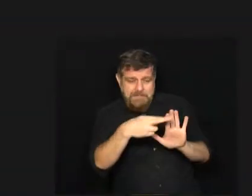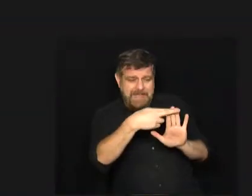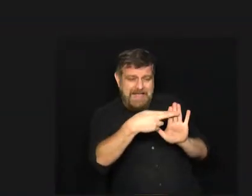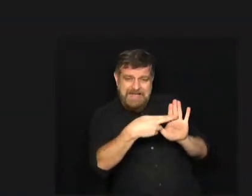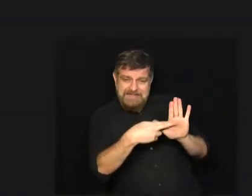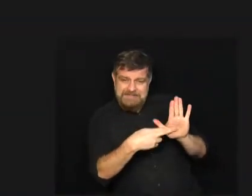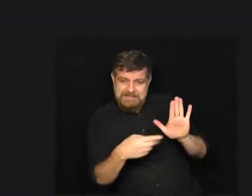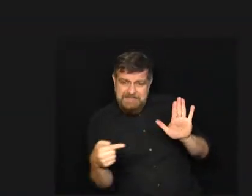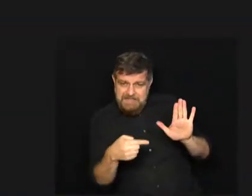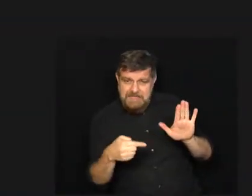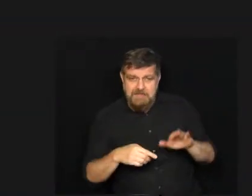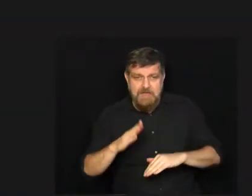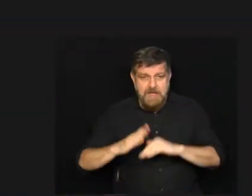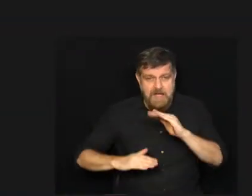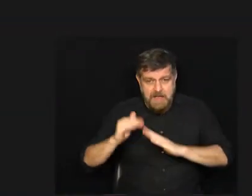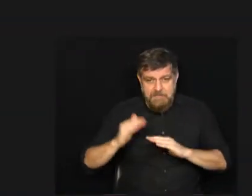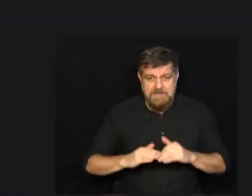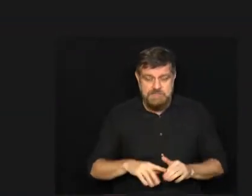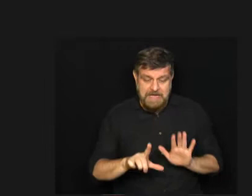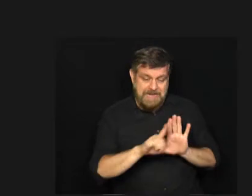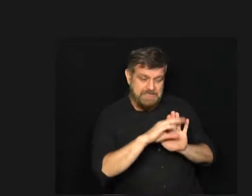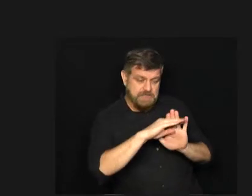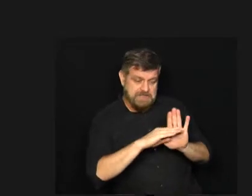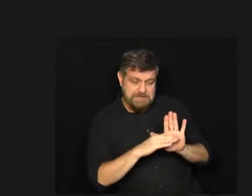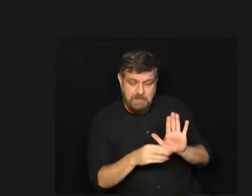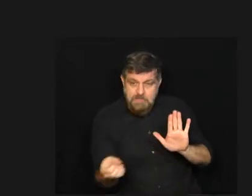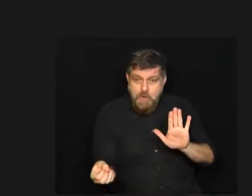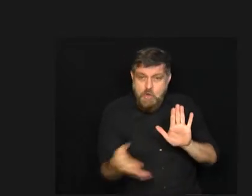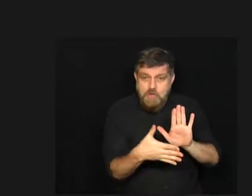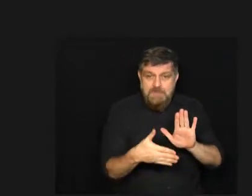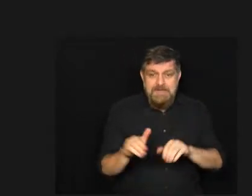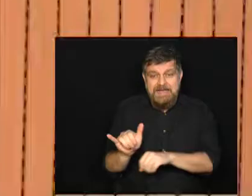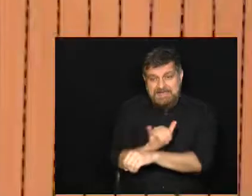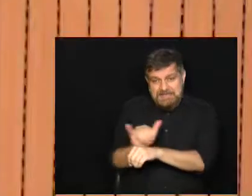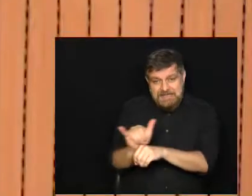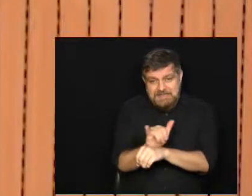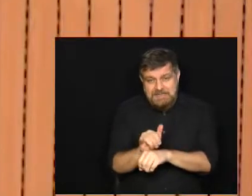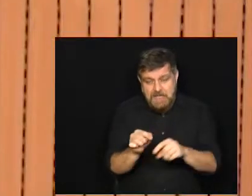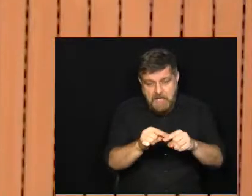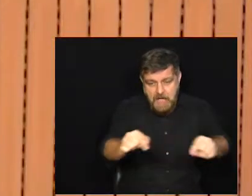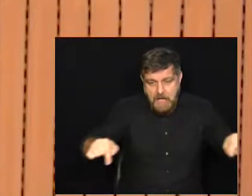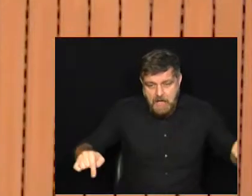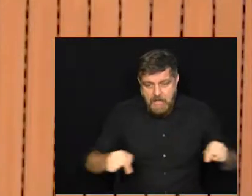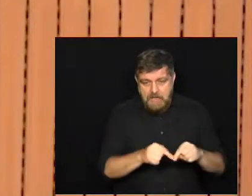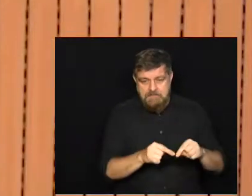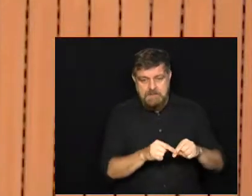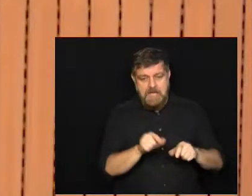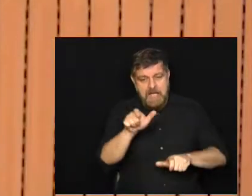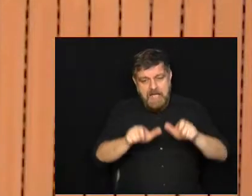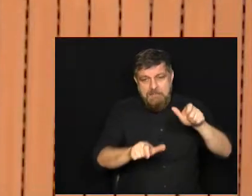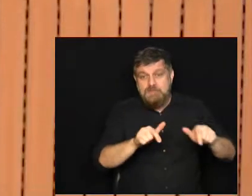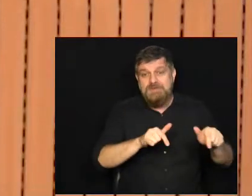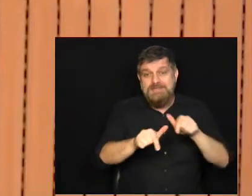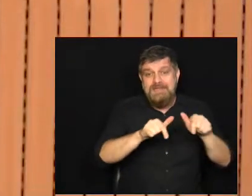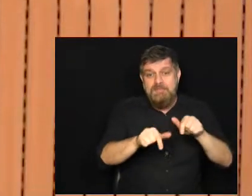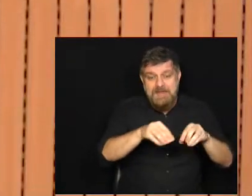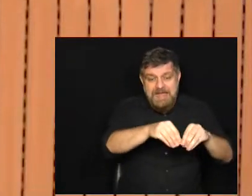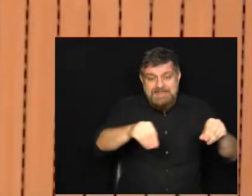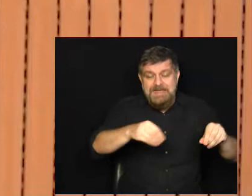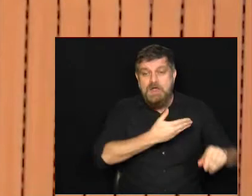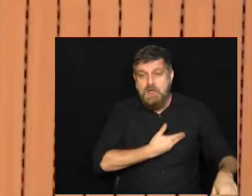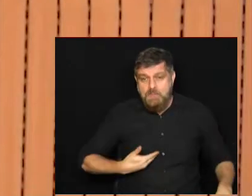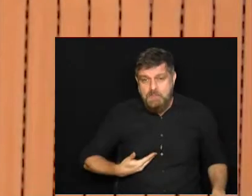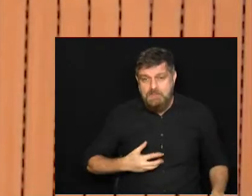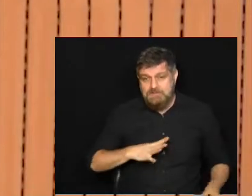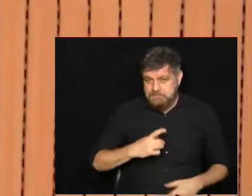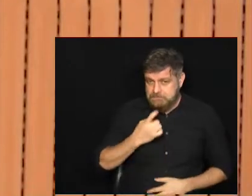normatização, atualização de legislação e procedimento relativo à permissão e concessão do solo público na cidade